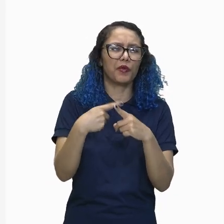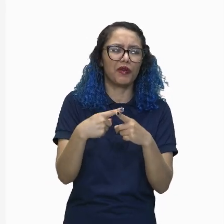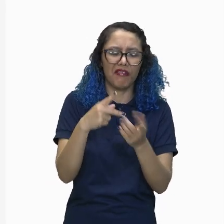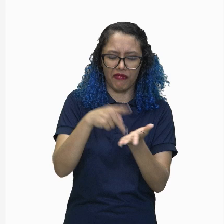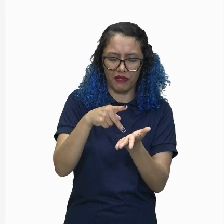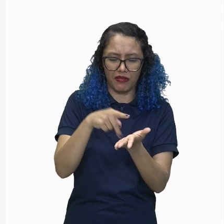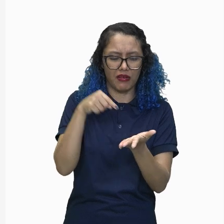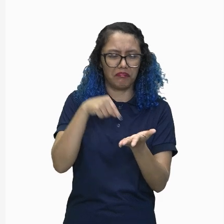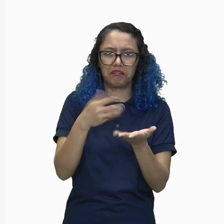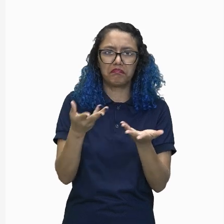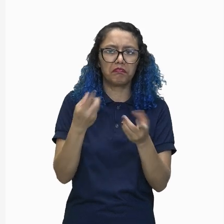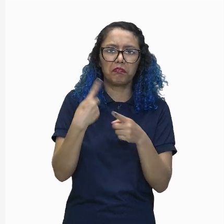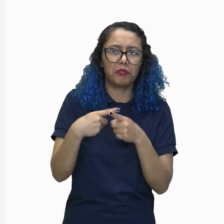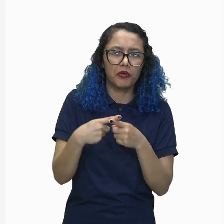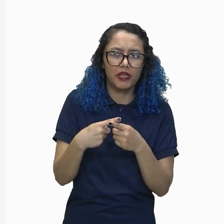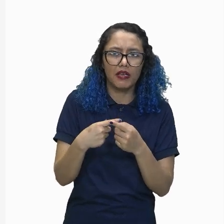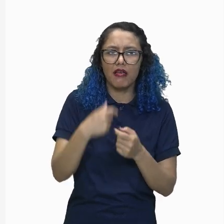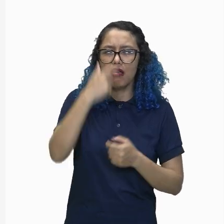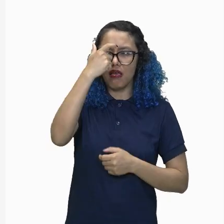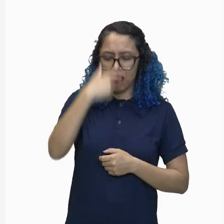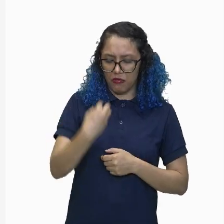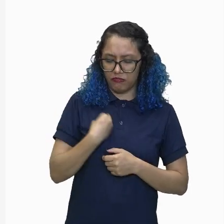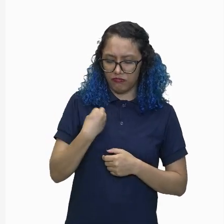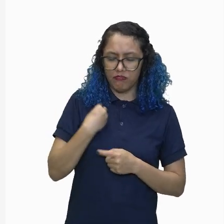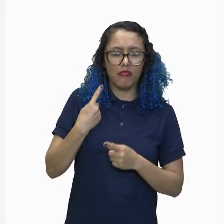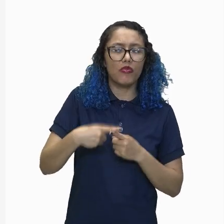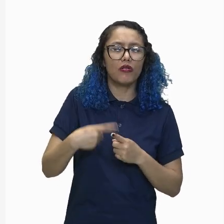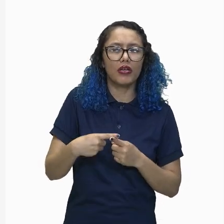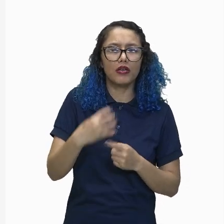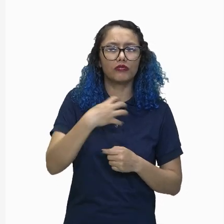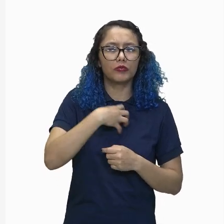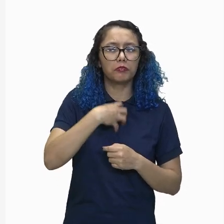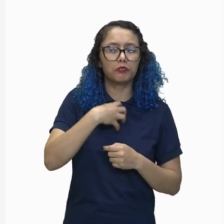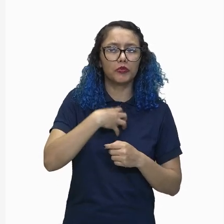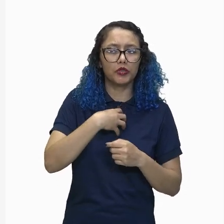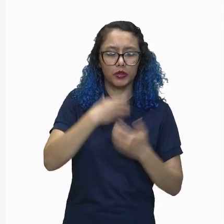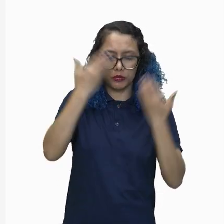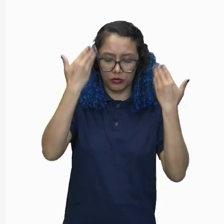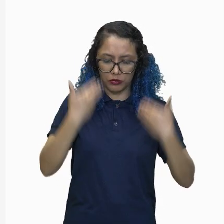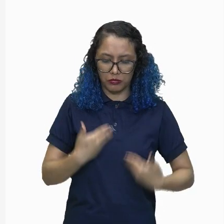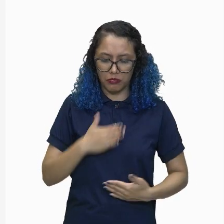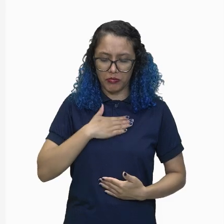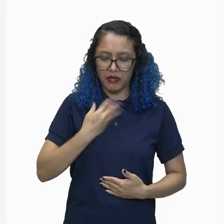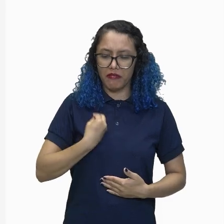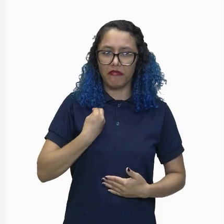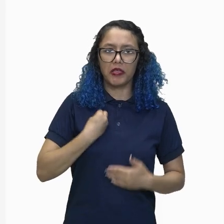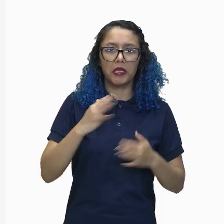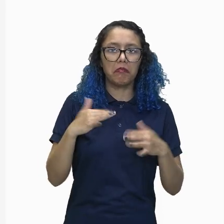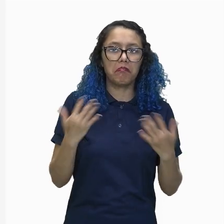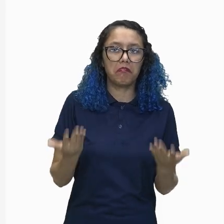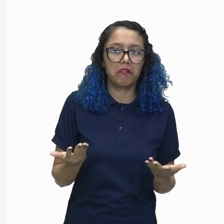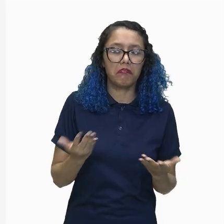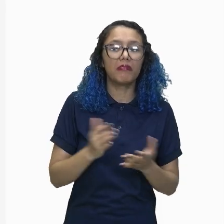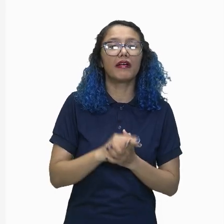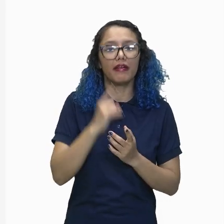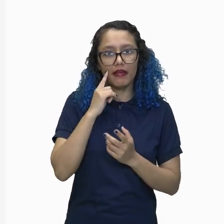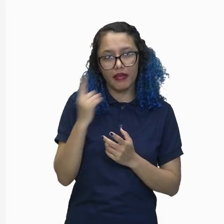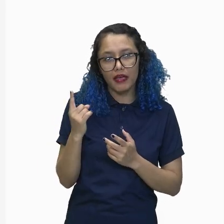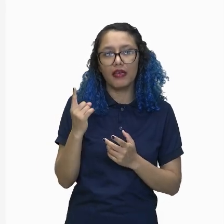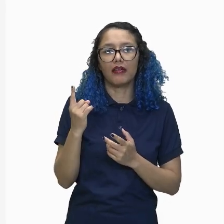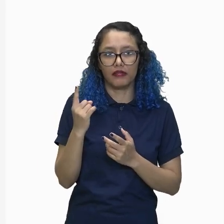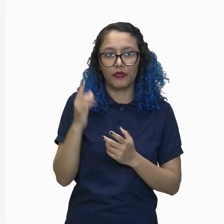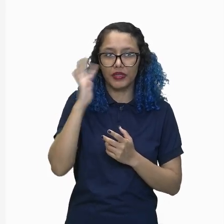de um existencialismo. Por que eu existo? Qual o sentido desse meu existir? Né? Então é essa a ideia,